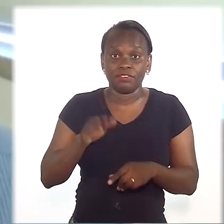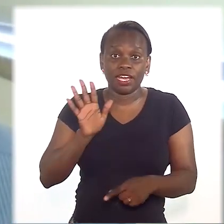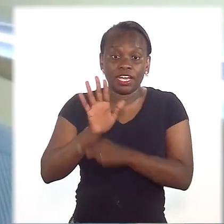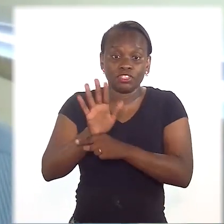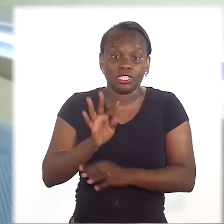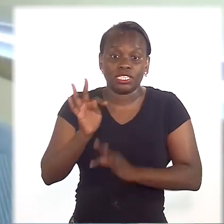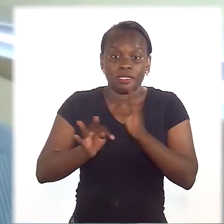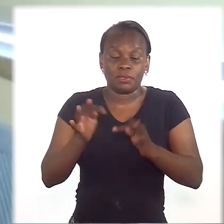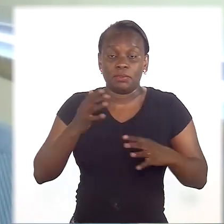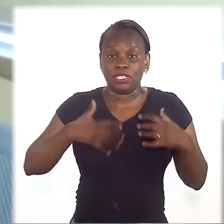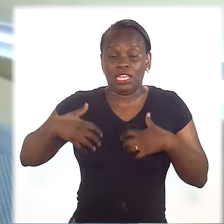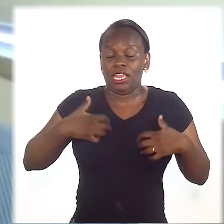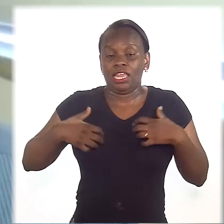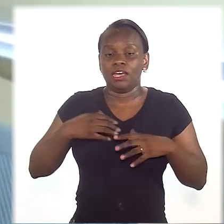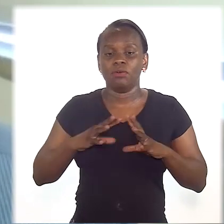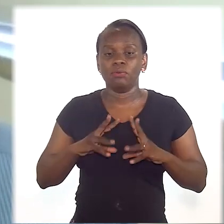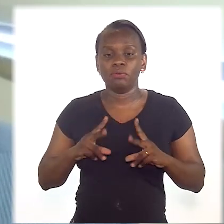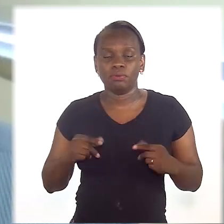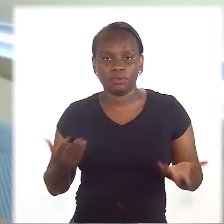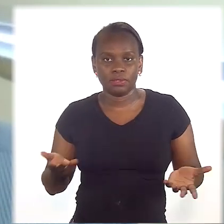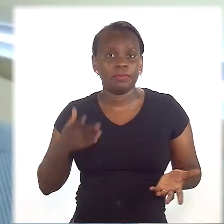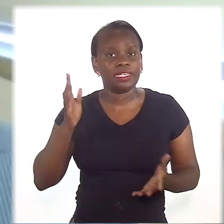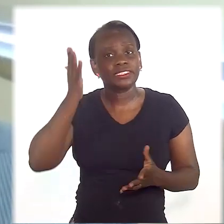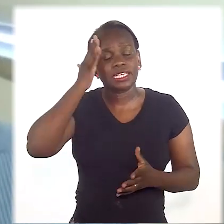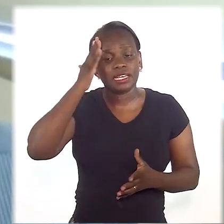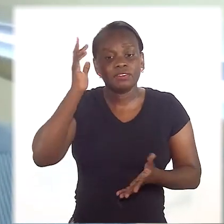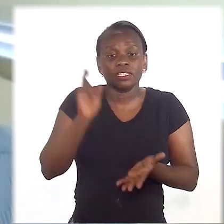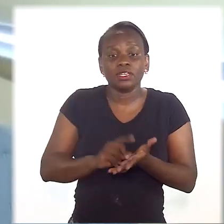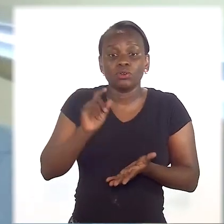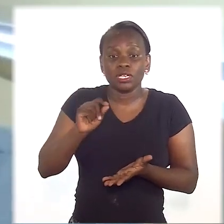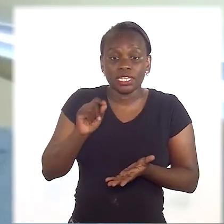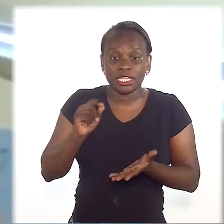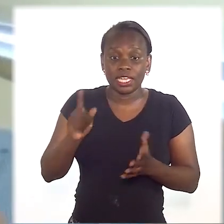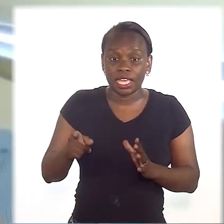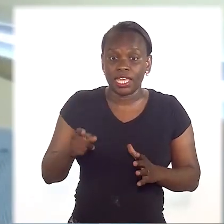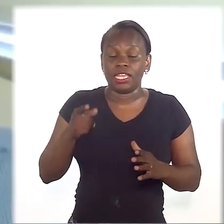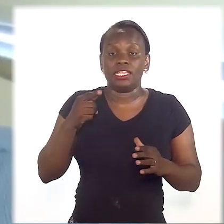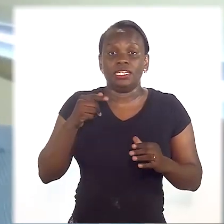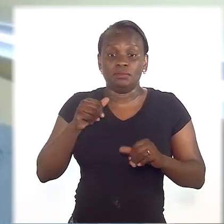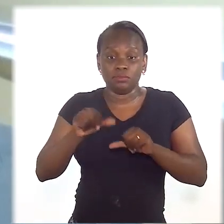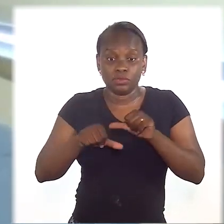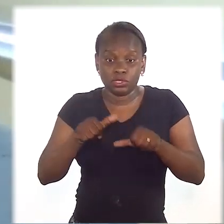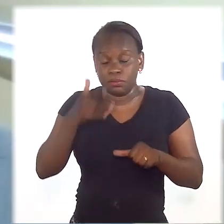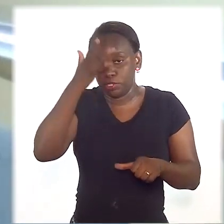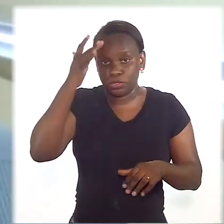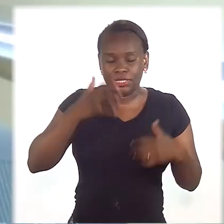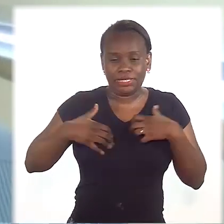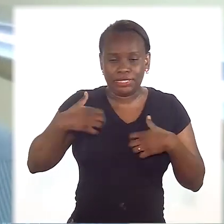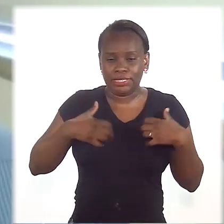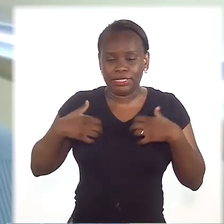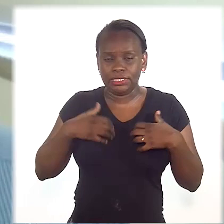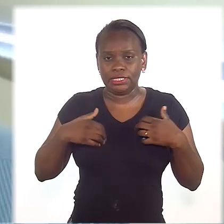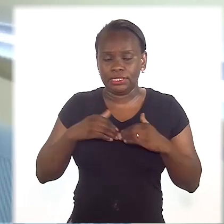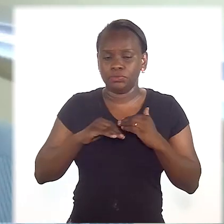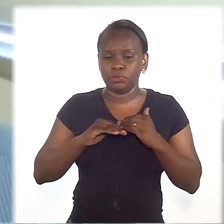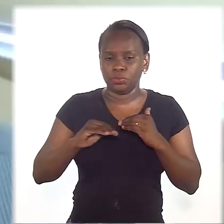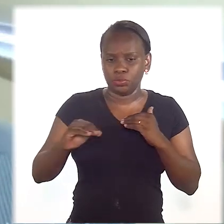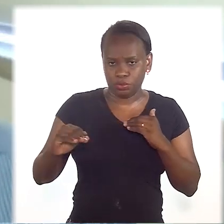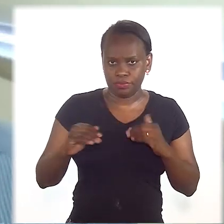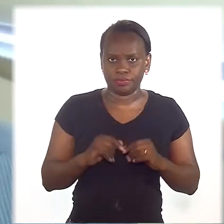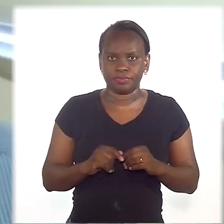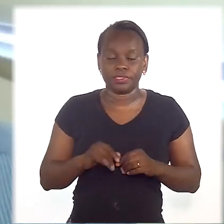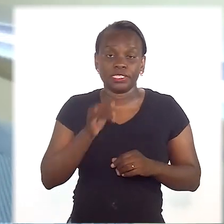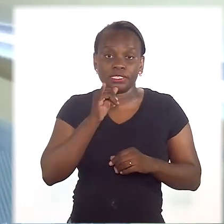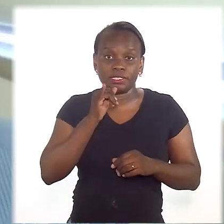e tratar a ansiedade, e o que se sabe, na verdade, é que ela retroalimenta a ansiedade.